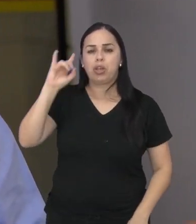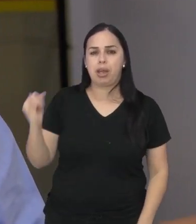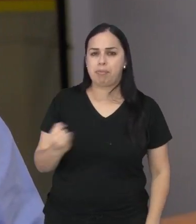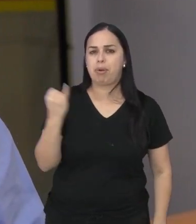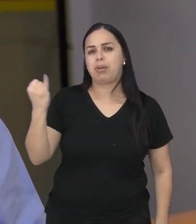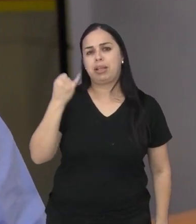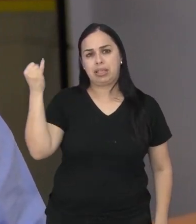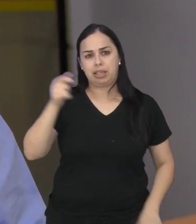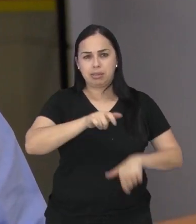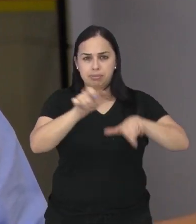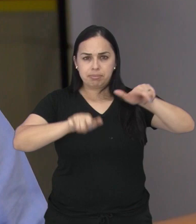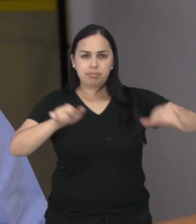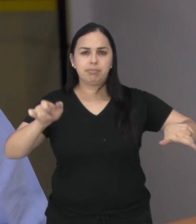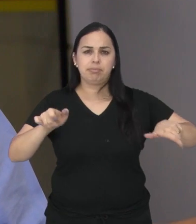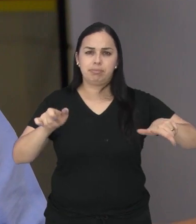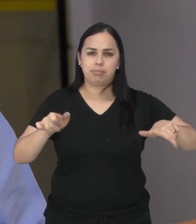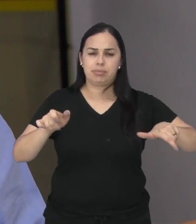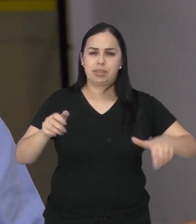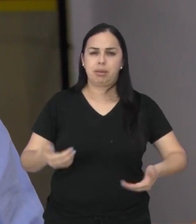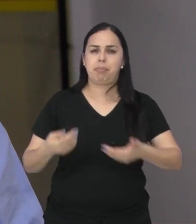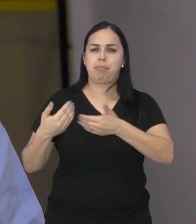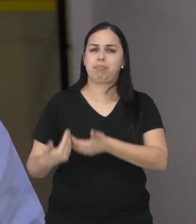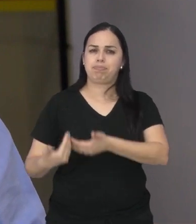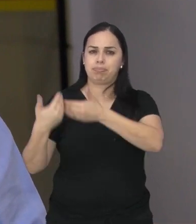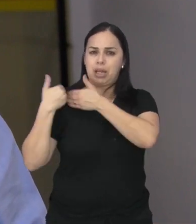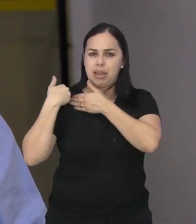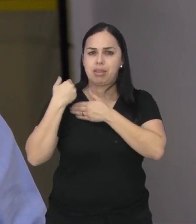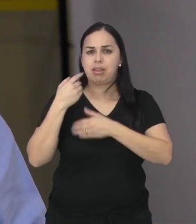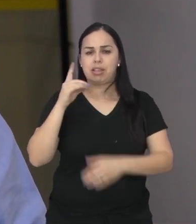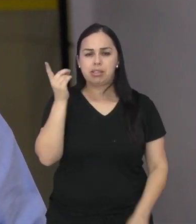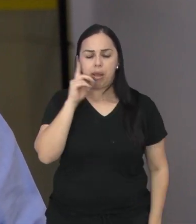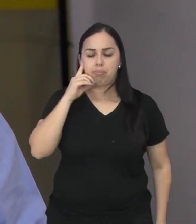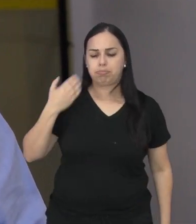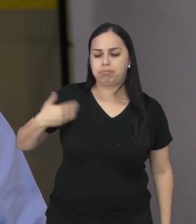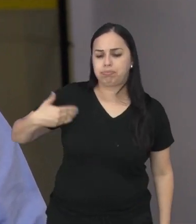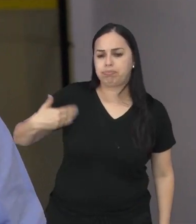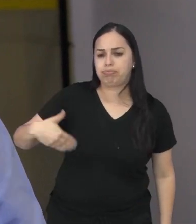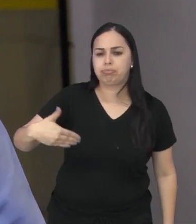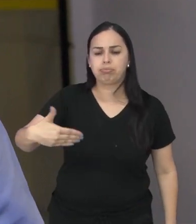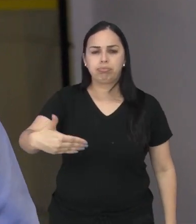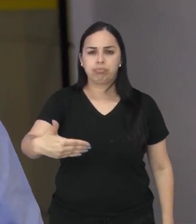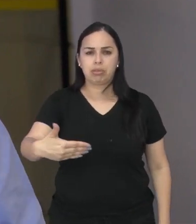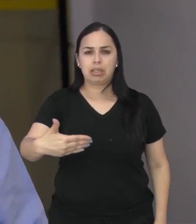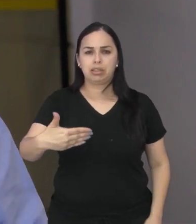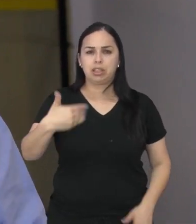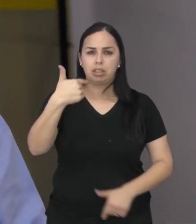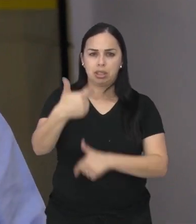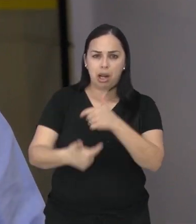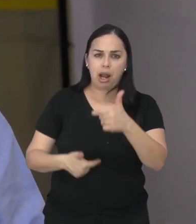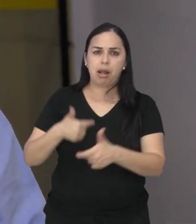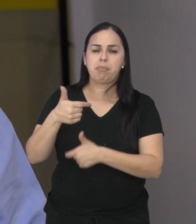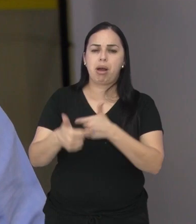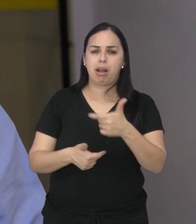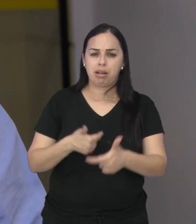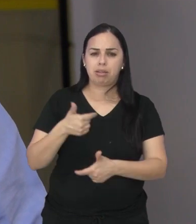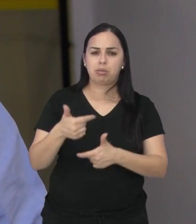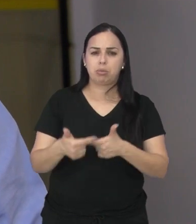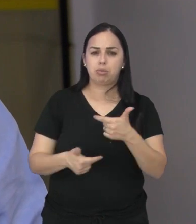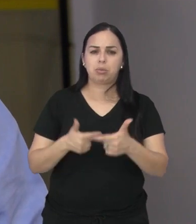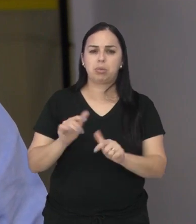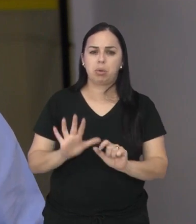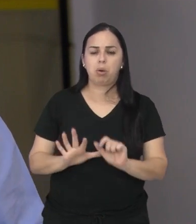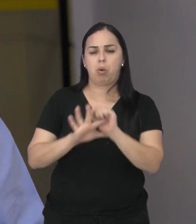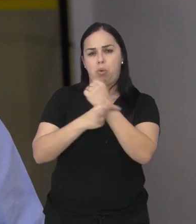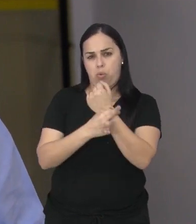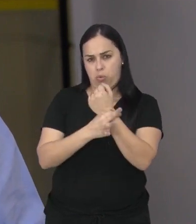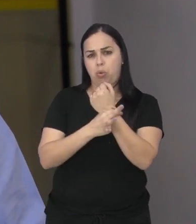para que as pessoas tenham a responsabilidade de cada dia mais estar fazendo esse tipo de trabalho com